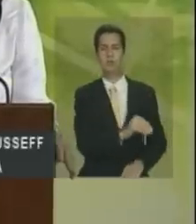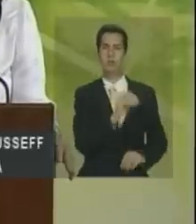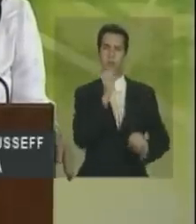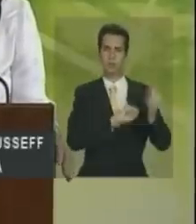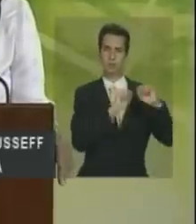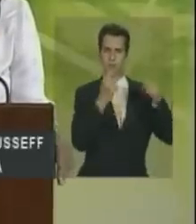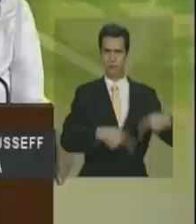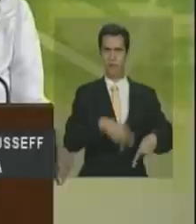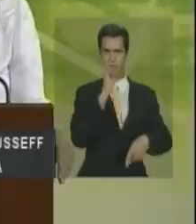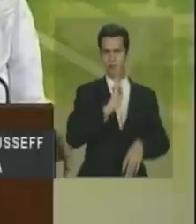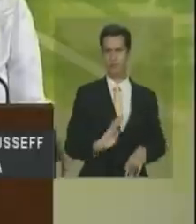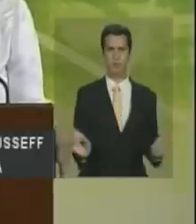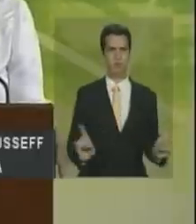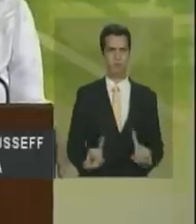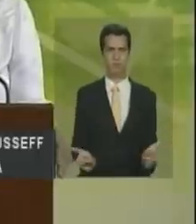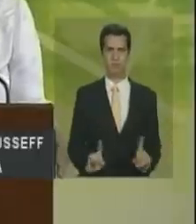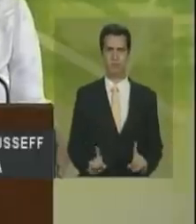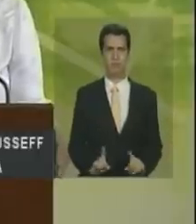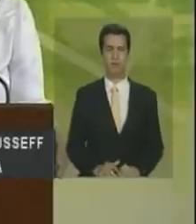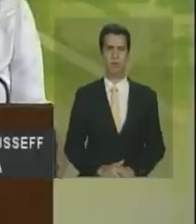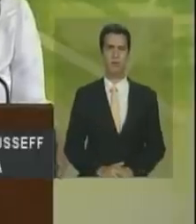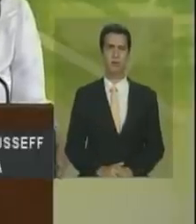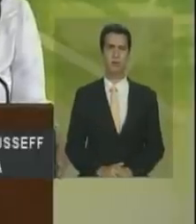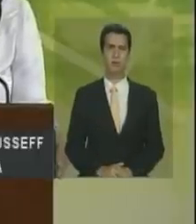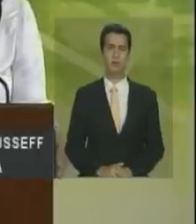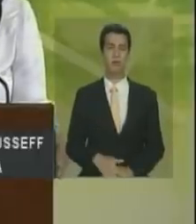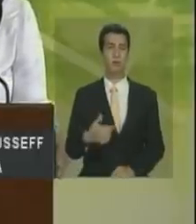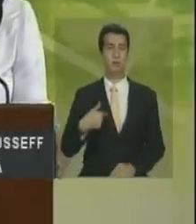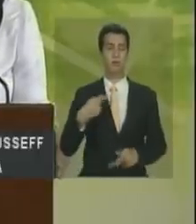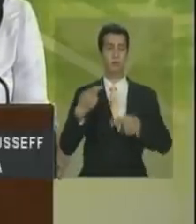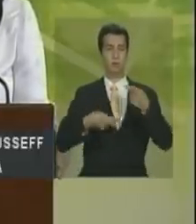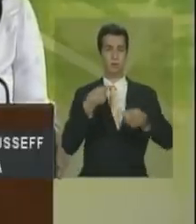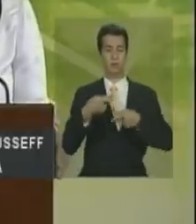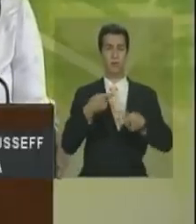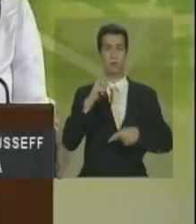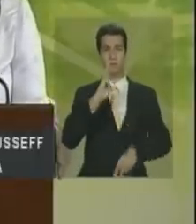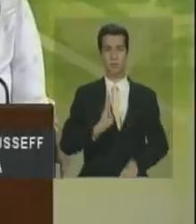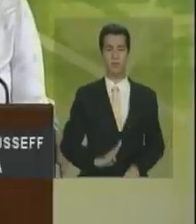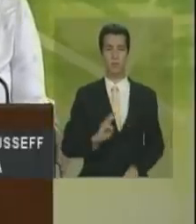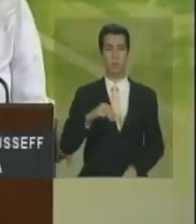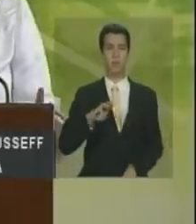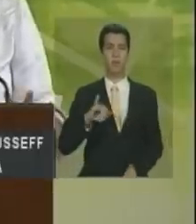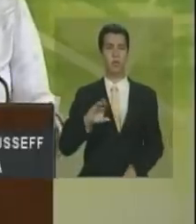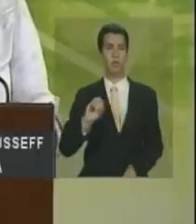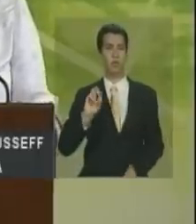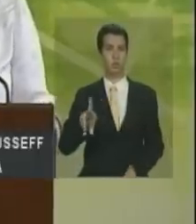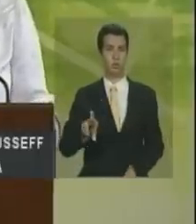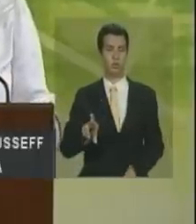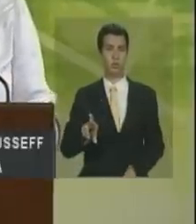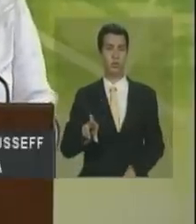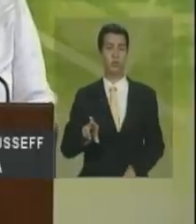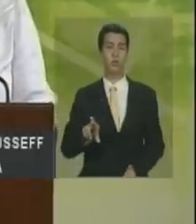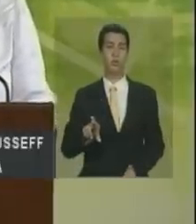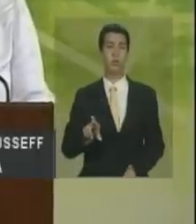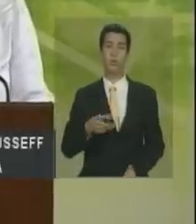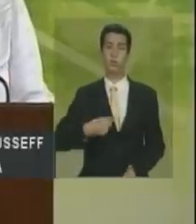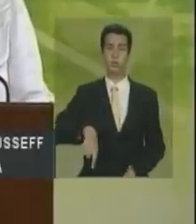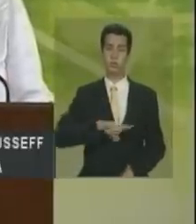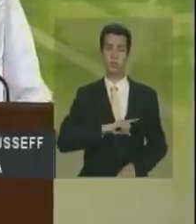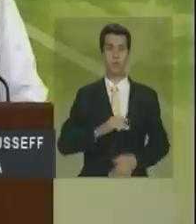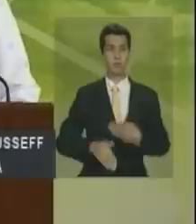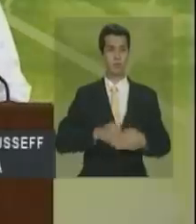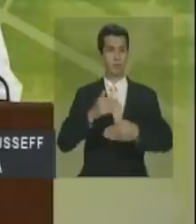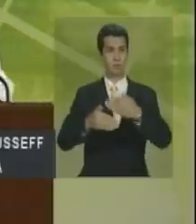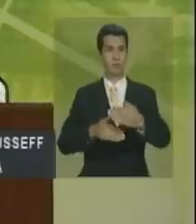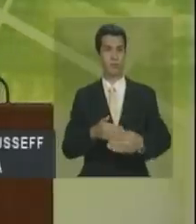2 de agosto passado, no lançamento do Plano Brasil Maior. Não concebemos o nosso